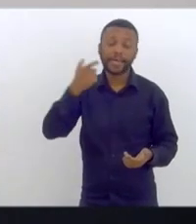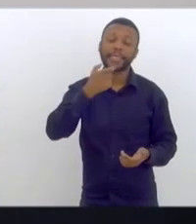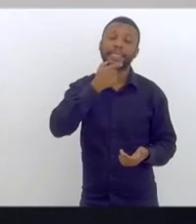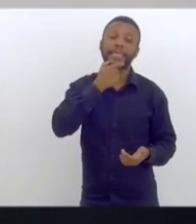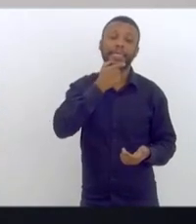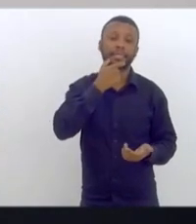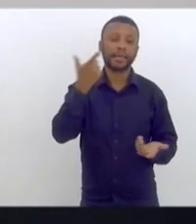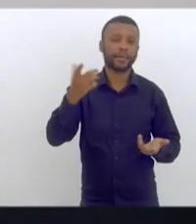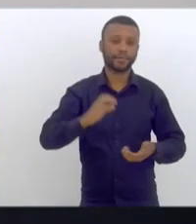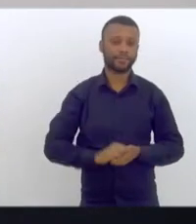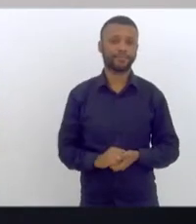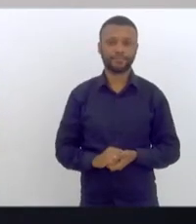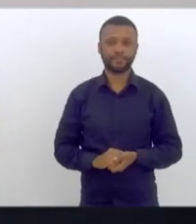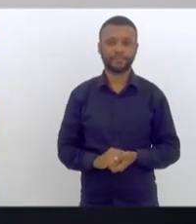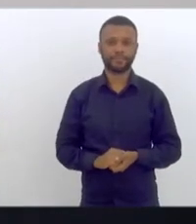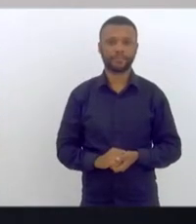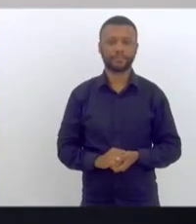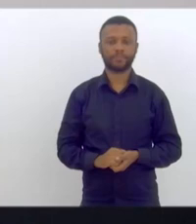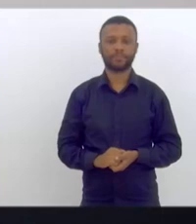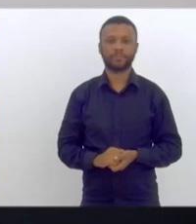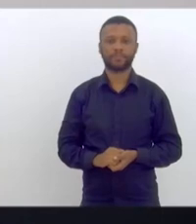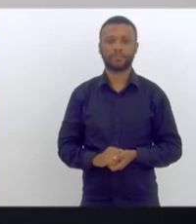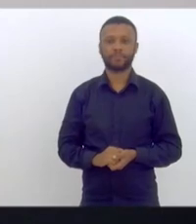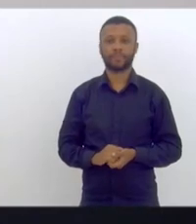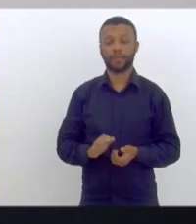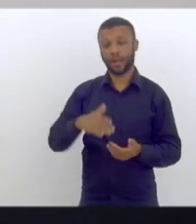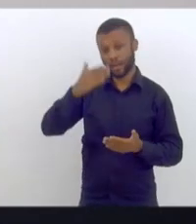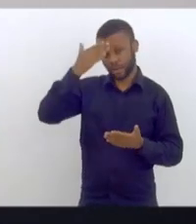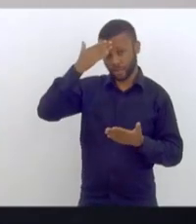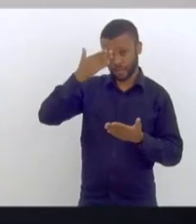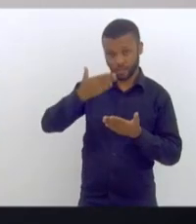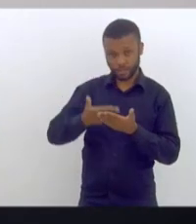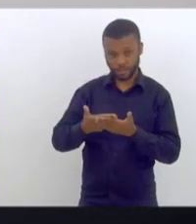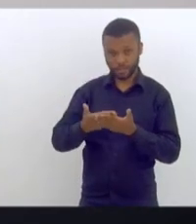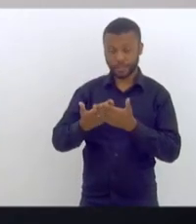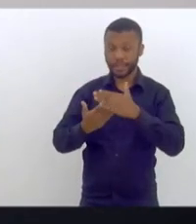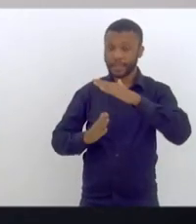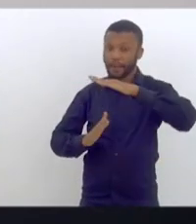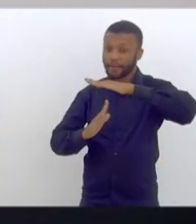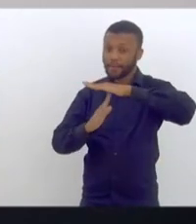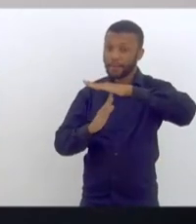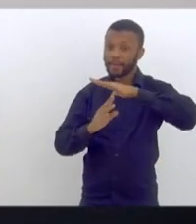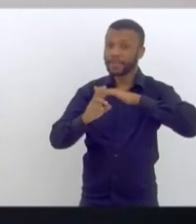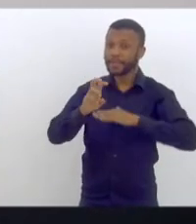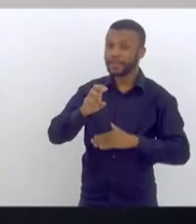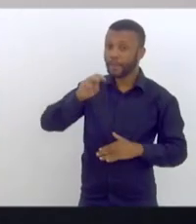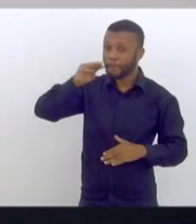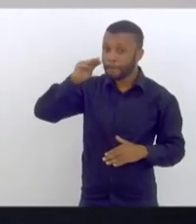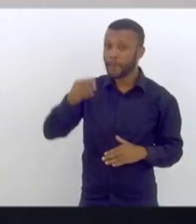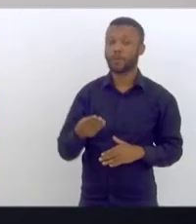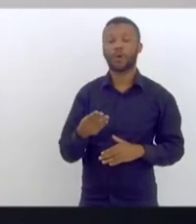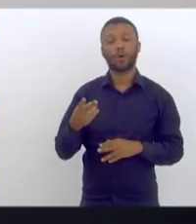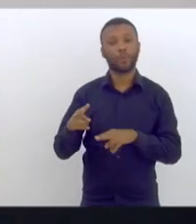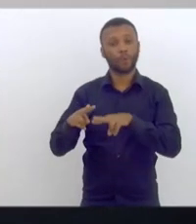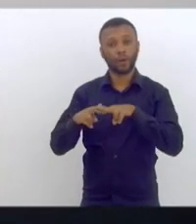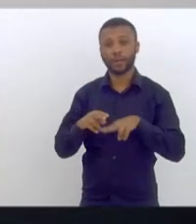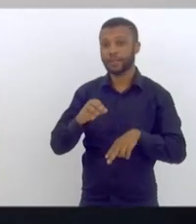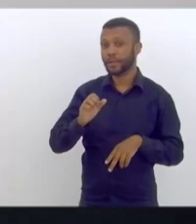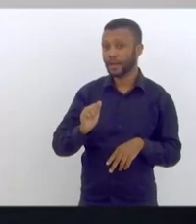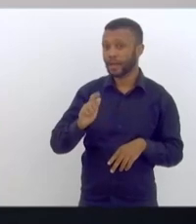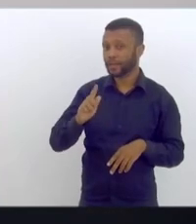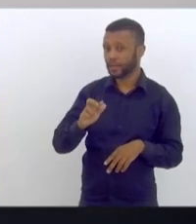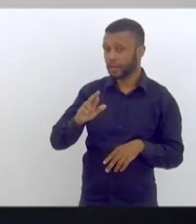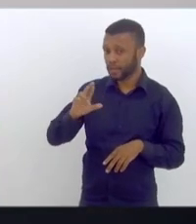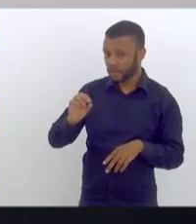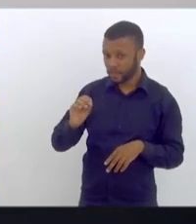Então eu acho que nesta faixa até 5 milhões por conta da gri tá dentro da mesma